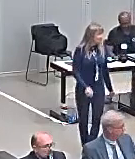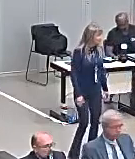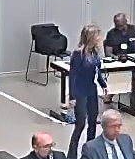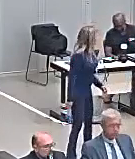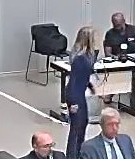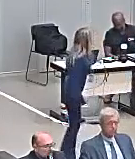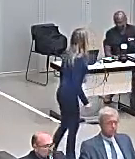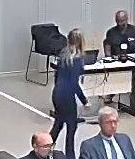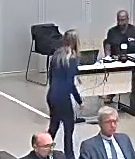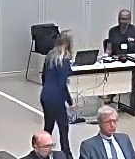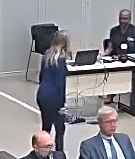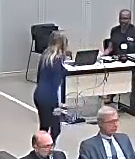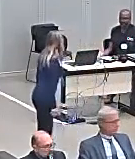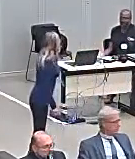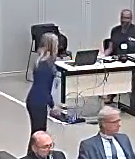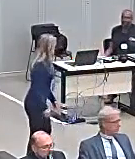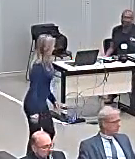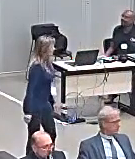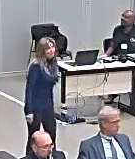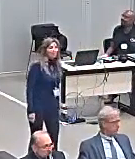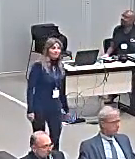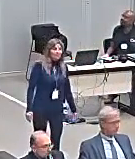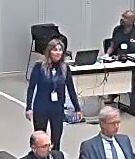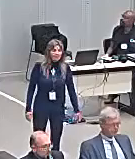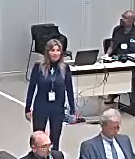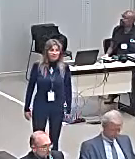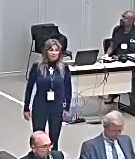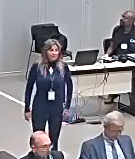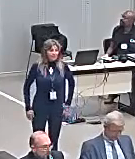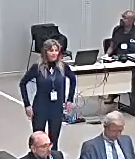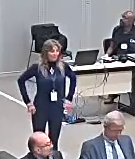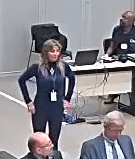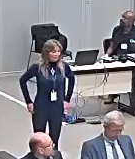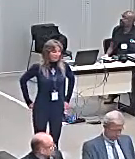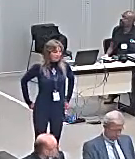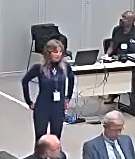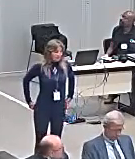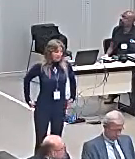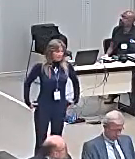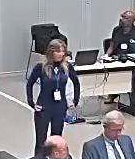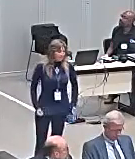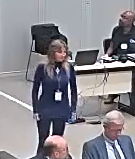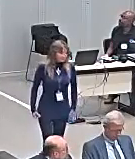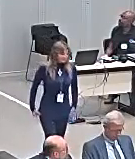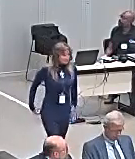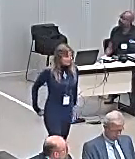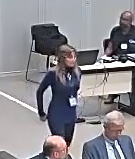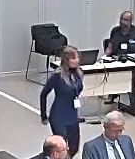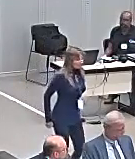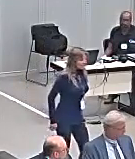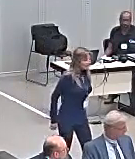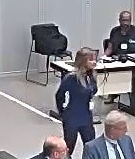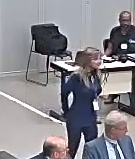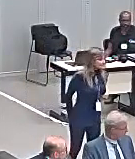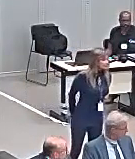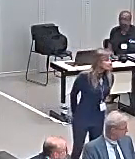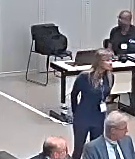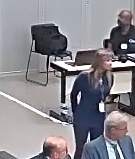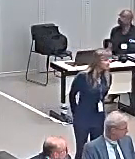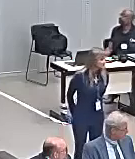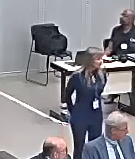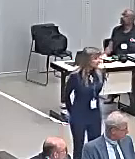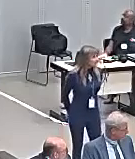Zaira Carvalho Silveira que é assessora jurídica do SIM de pass pelo adiantar da hora senhor presidente eu não